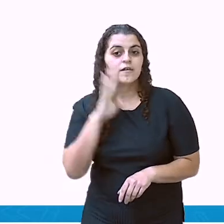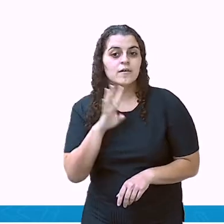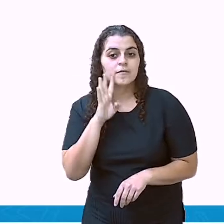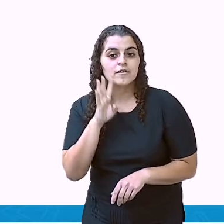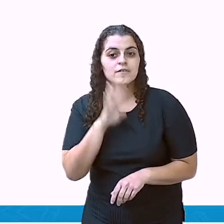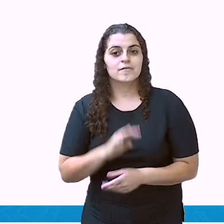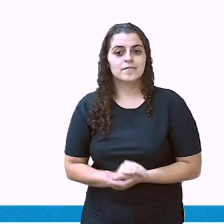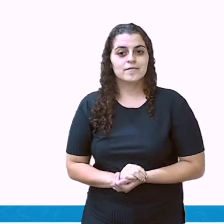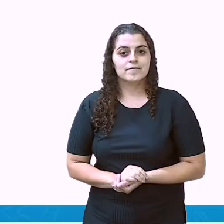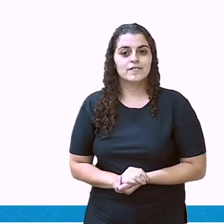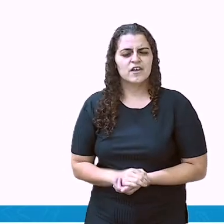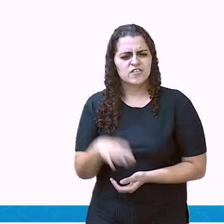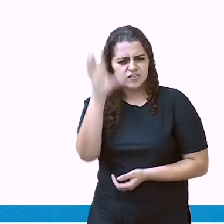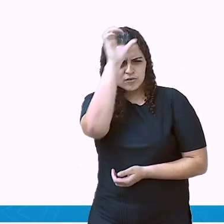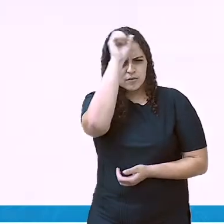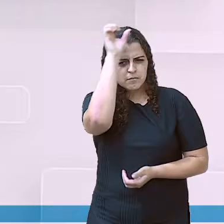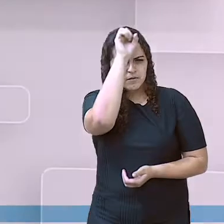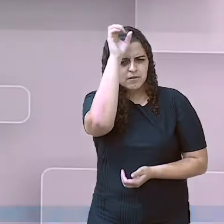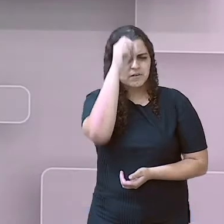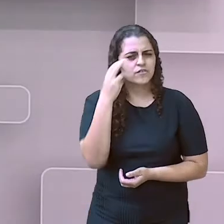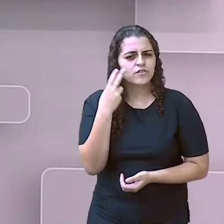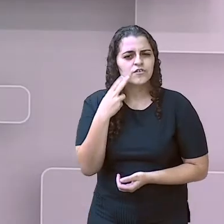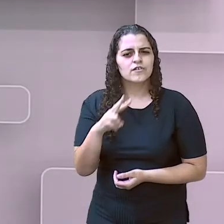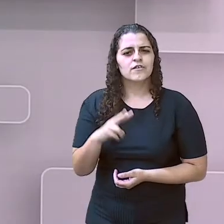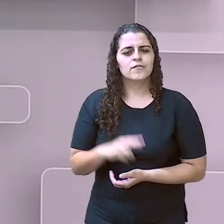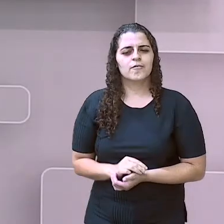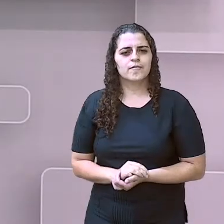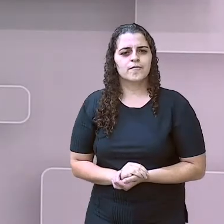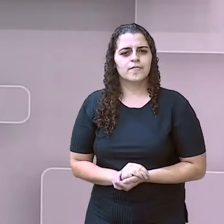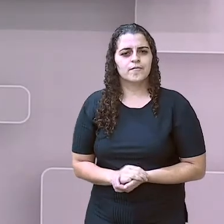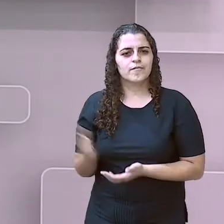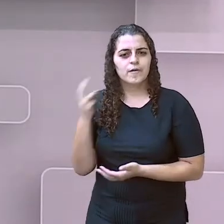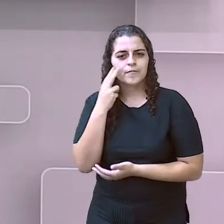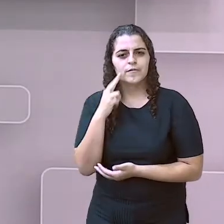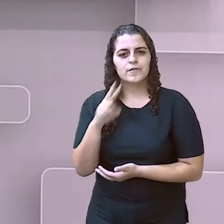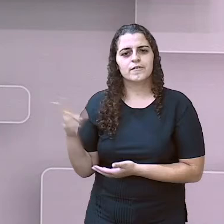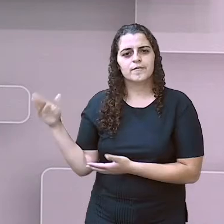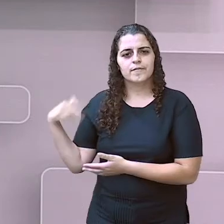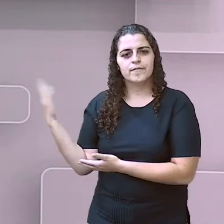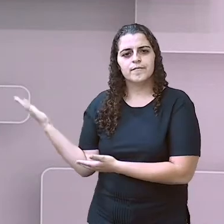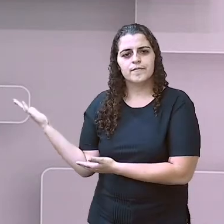Bacana isso, né? Da gente aprender, da gente descobrir. Vamos lá.